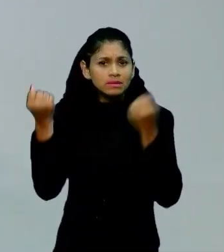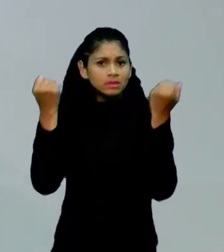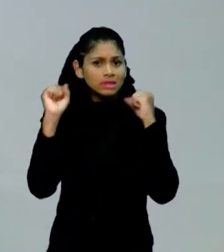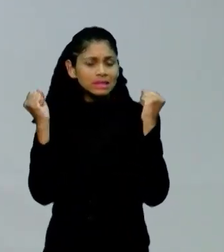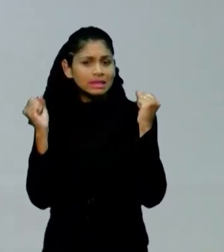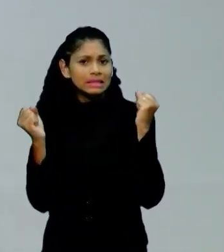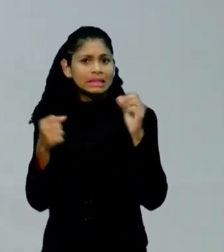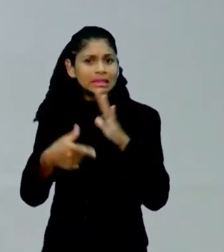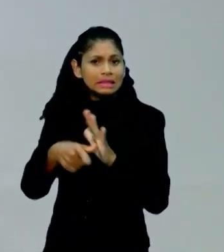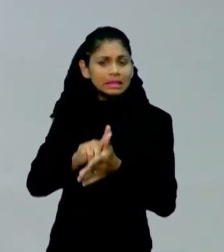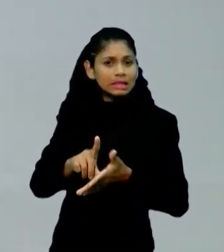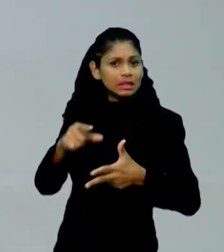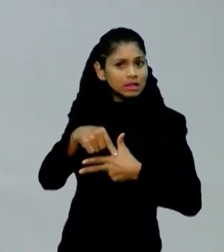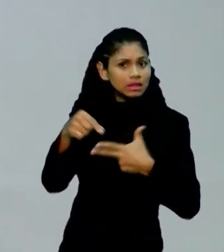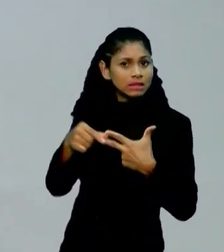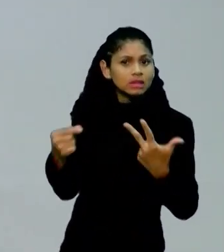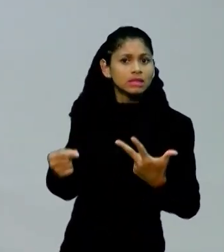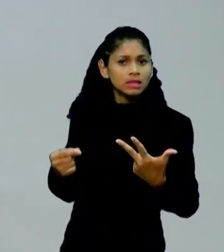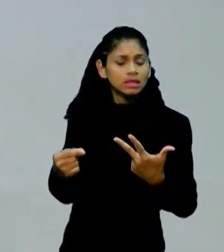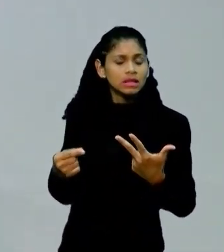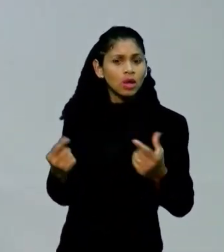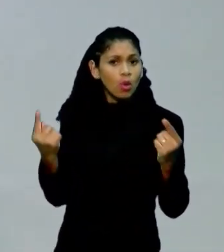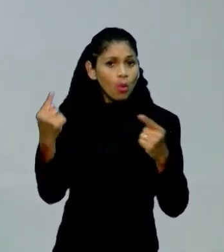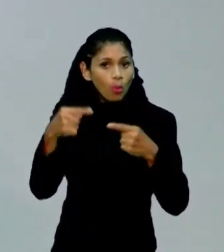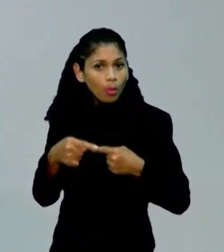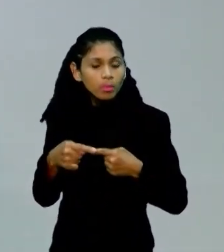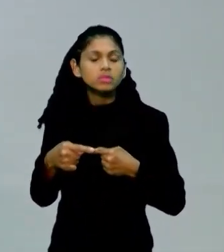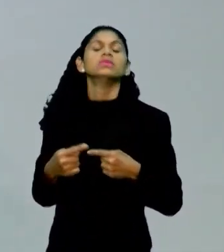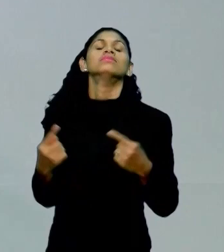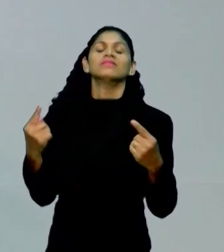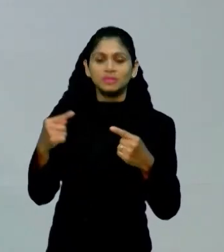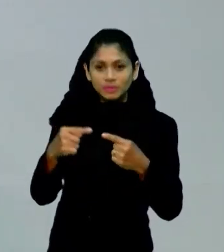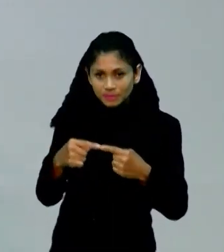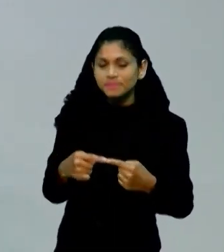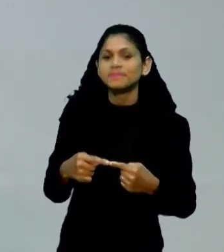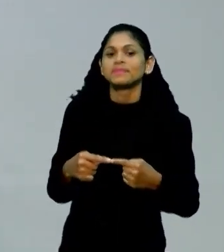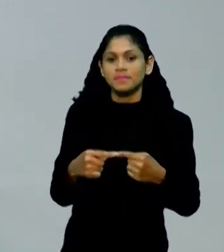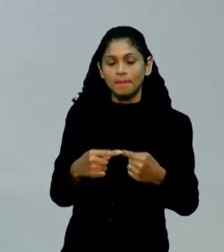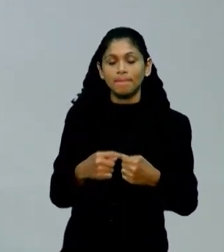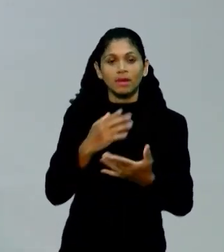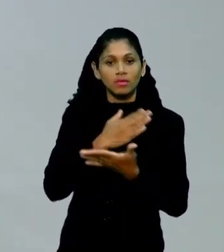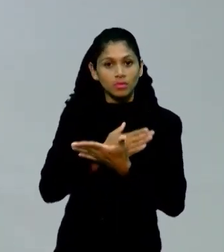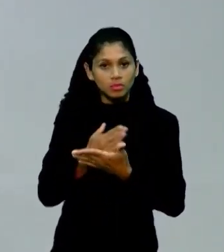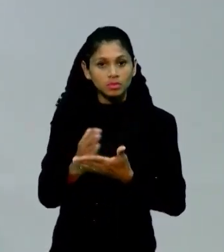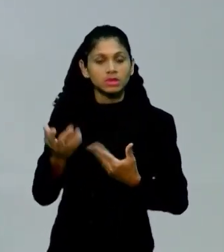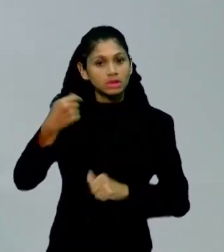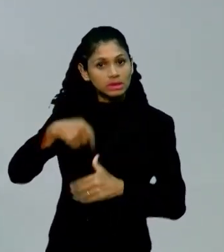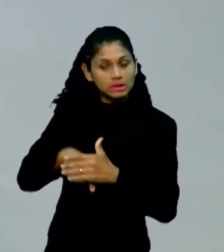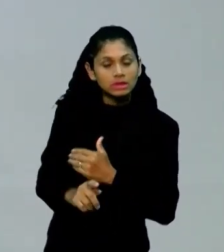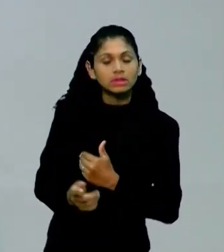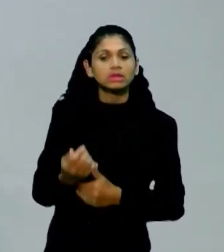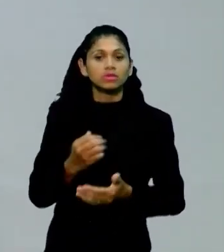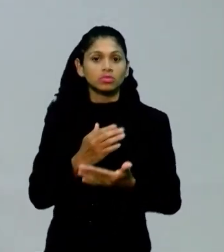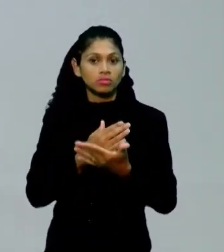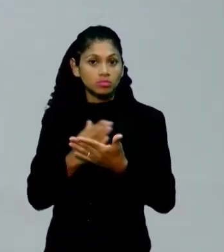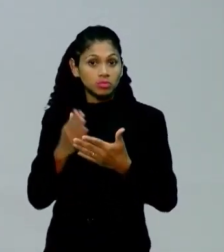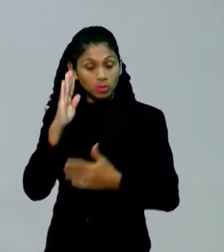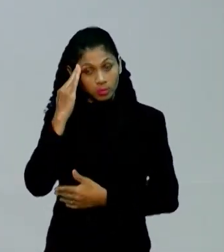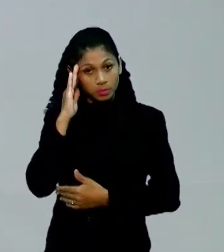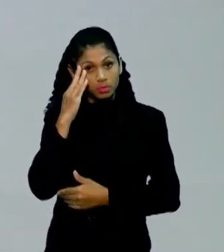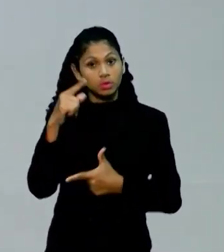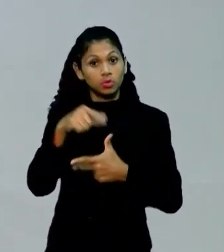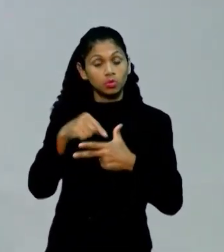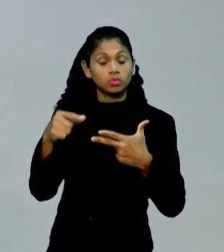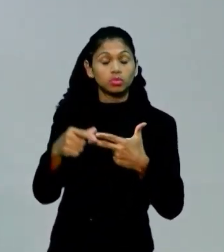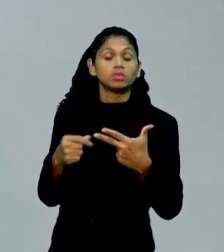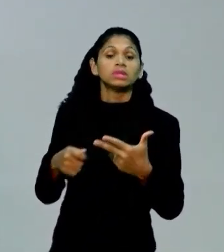sentido faz E você vai entender agora e a gente vai primeiramente introduzir e compreender efetivamente como é que o Enem vai abordar a